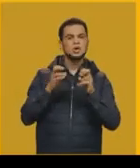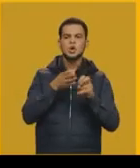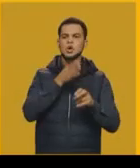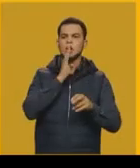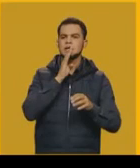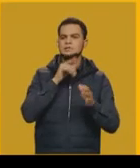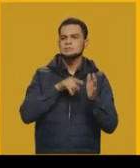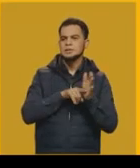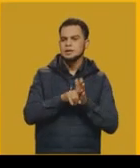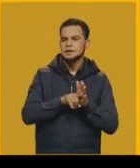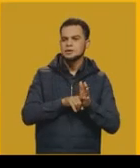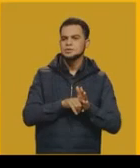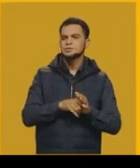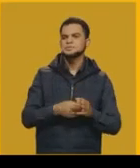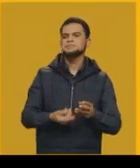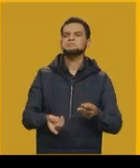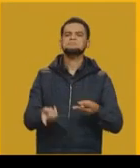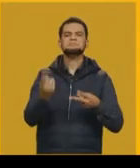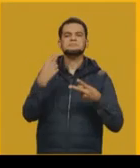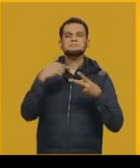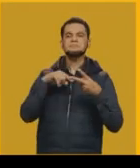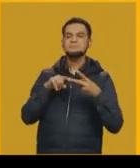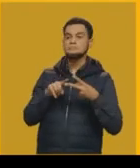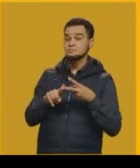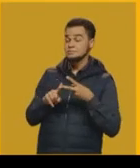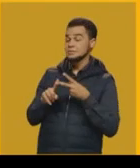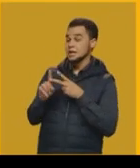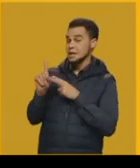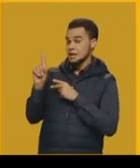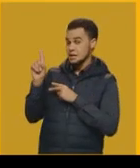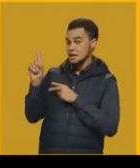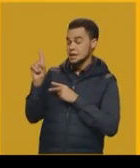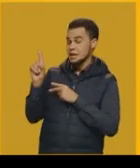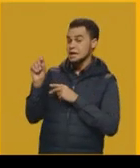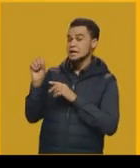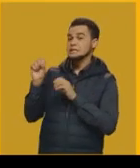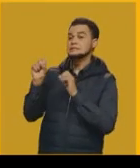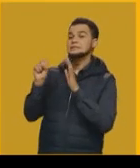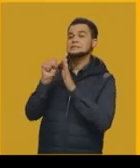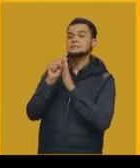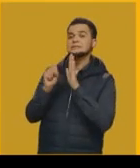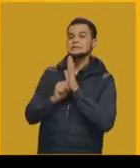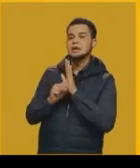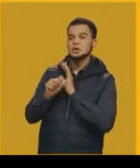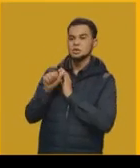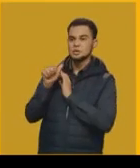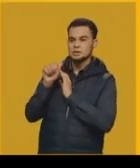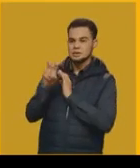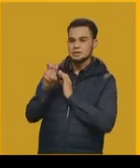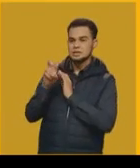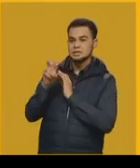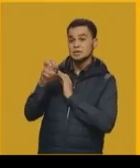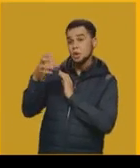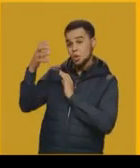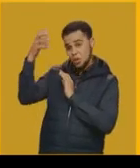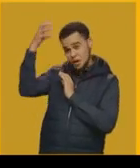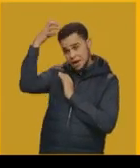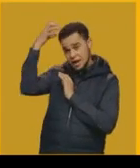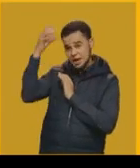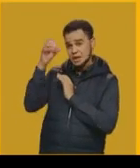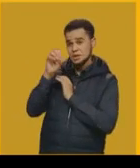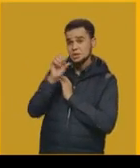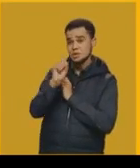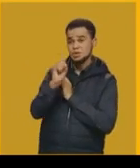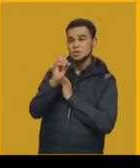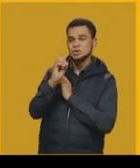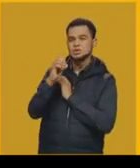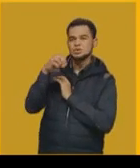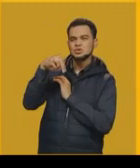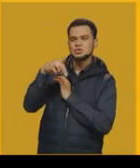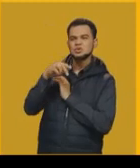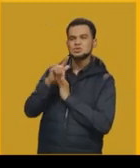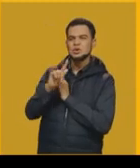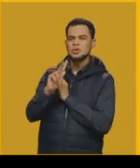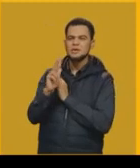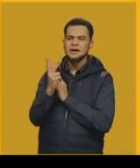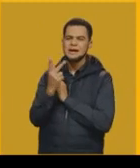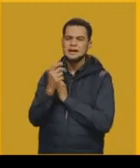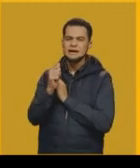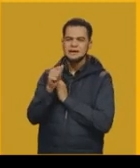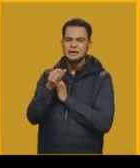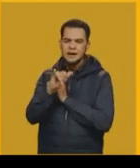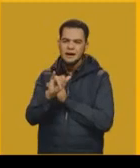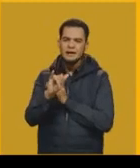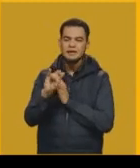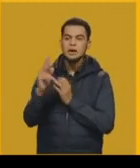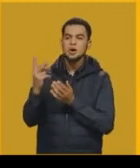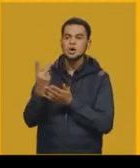XV, o reino de Songhai ele acabou dominando essa região, né, e a partir daí ele vai ter contato com os portugueses. Na